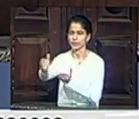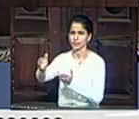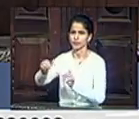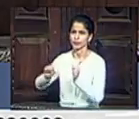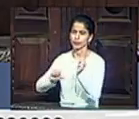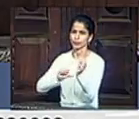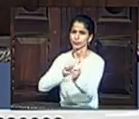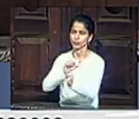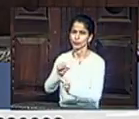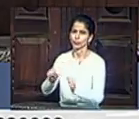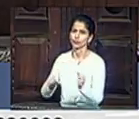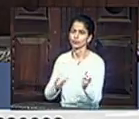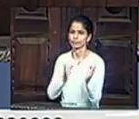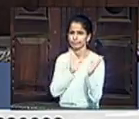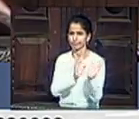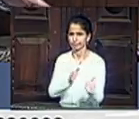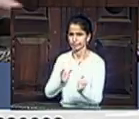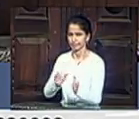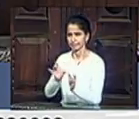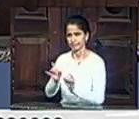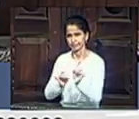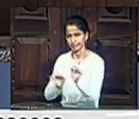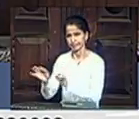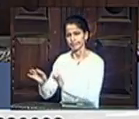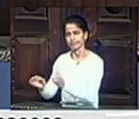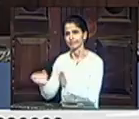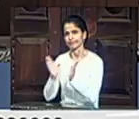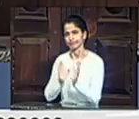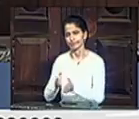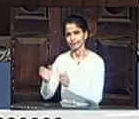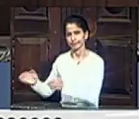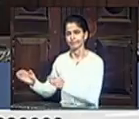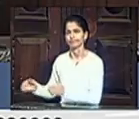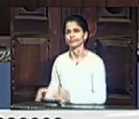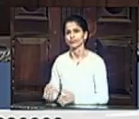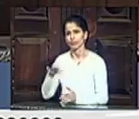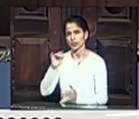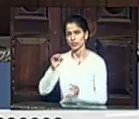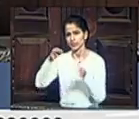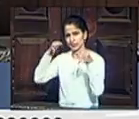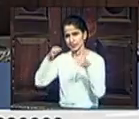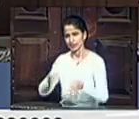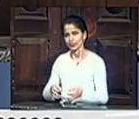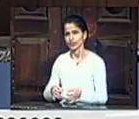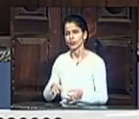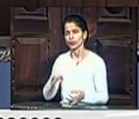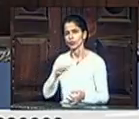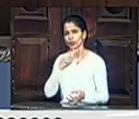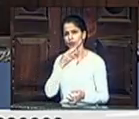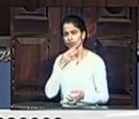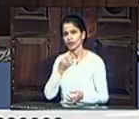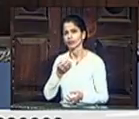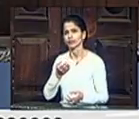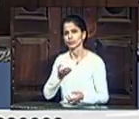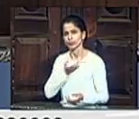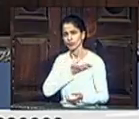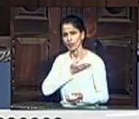essa travessia de forma organizada. Porque eu tenho certeza, eu conheço os meus colegas do governo e da